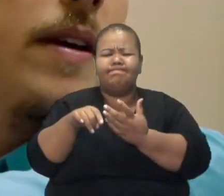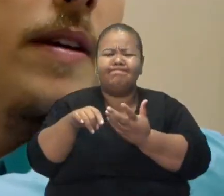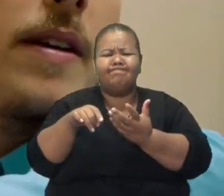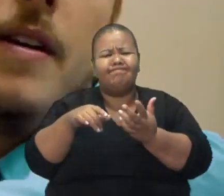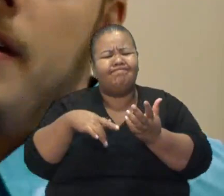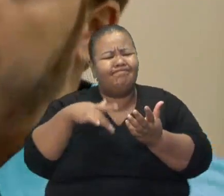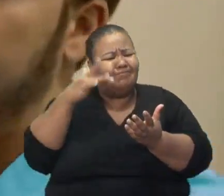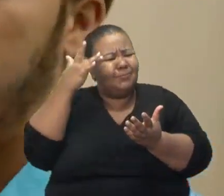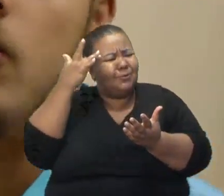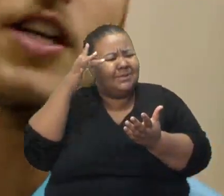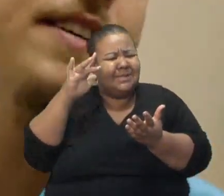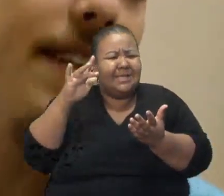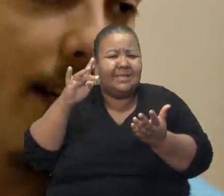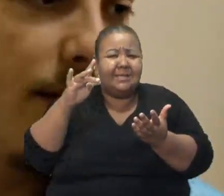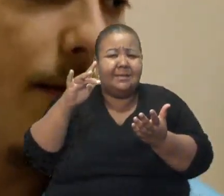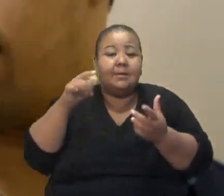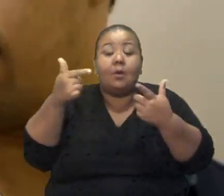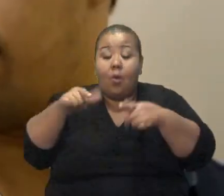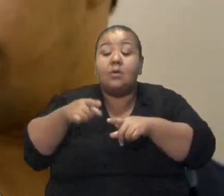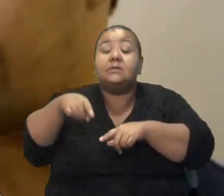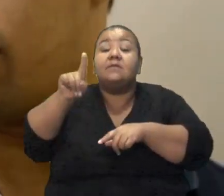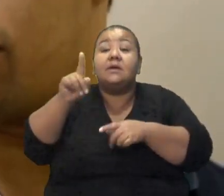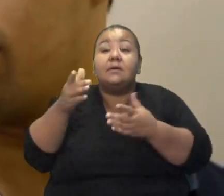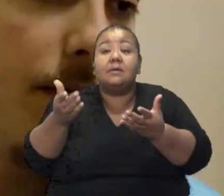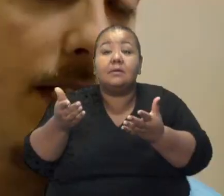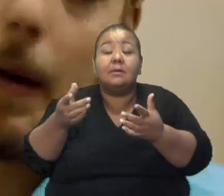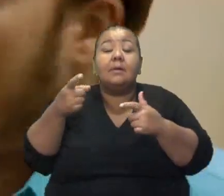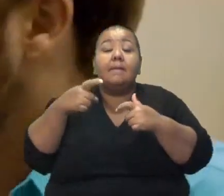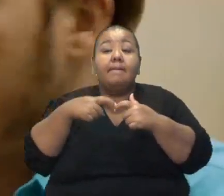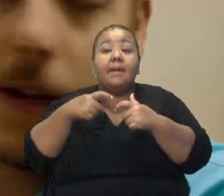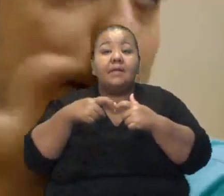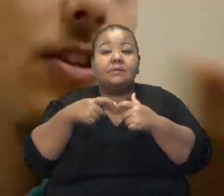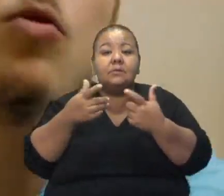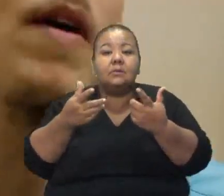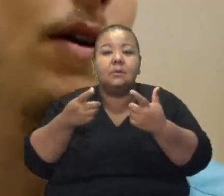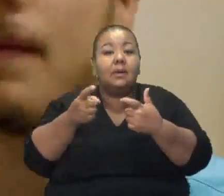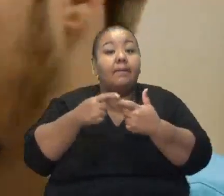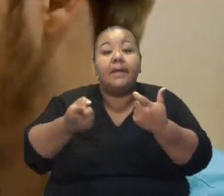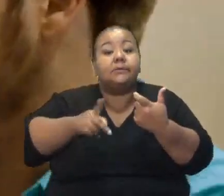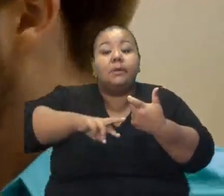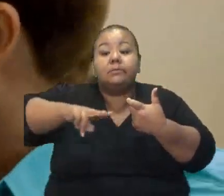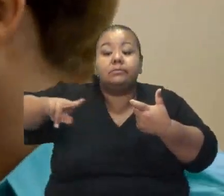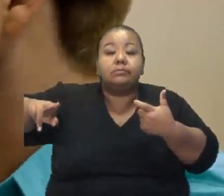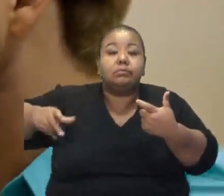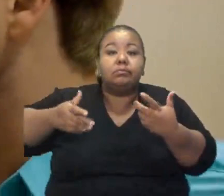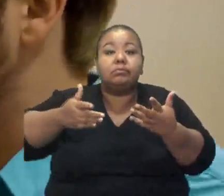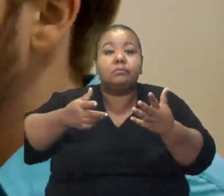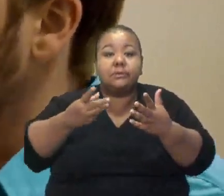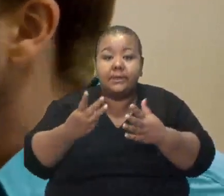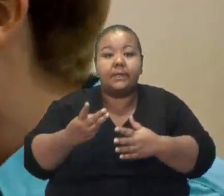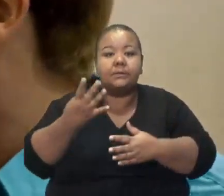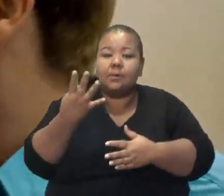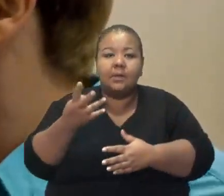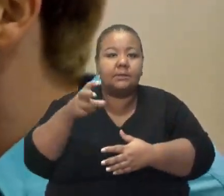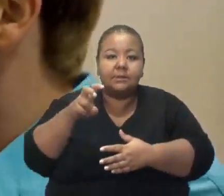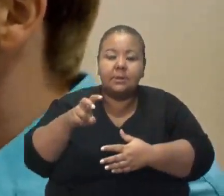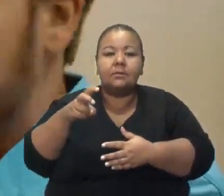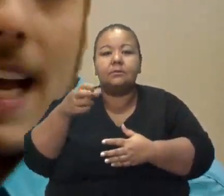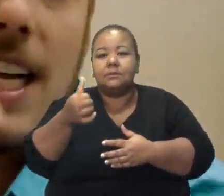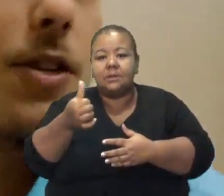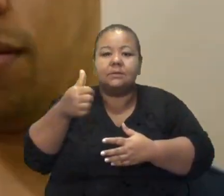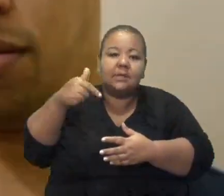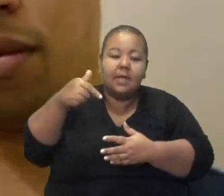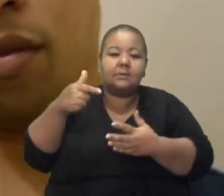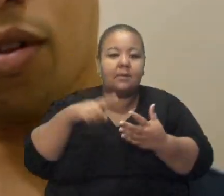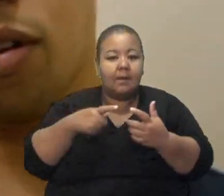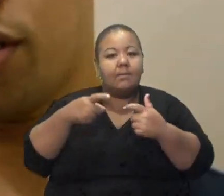Não sei. Onde é que você vai, senhor? Médico. Sim, mas médico pode ter médico em qualquer lugar. Tem médico no terceiro, tem médico no quarto, tem médico no milho, palmito, quinto,